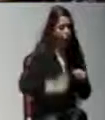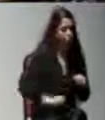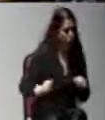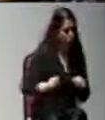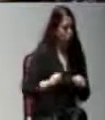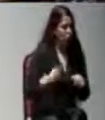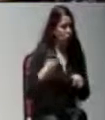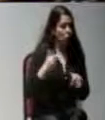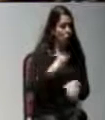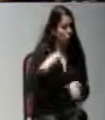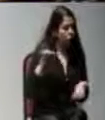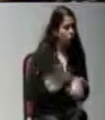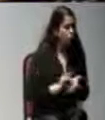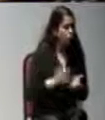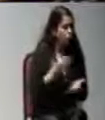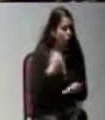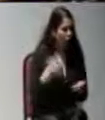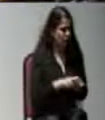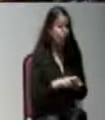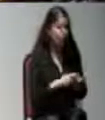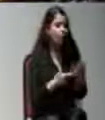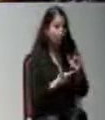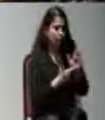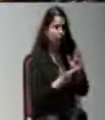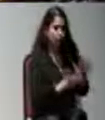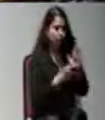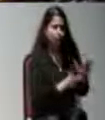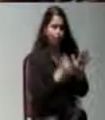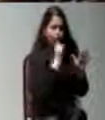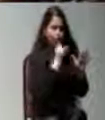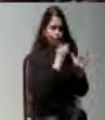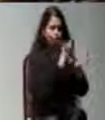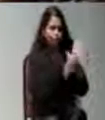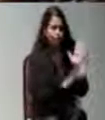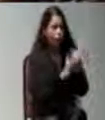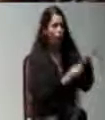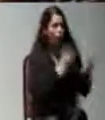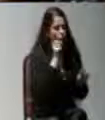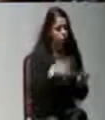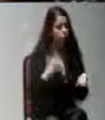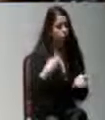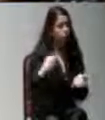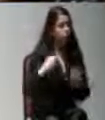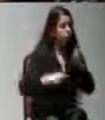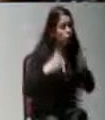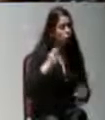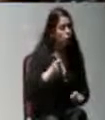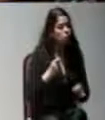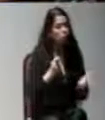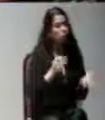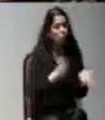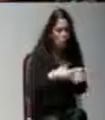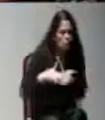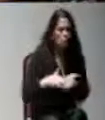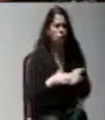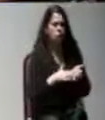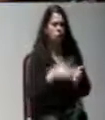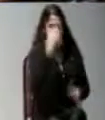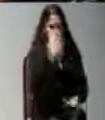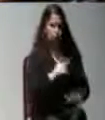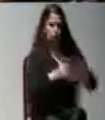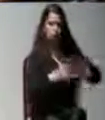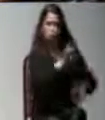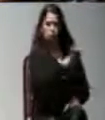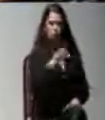alguns exemplos que reforçam a necessidade de se reivindicar a autonomia dos corpos. A perspectiva